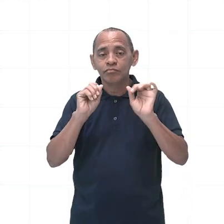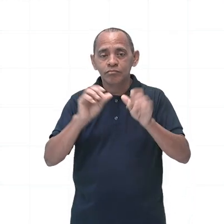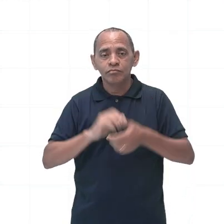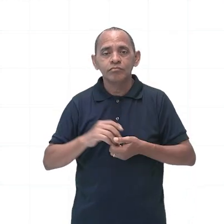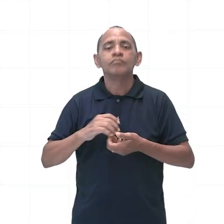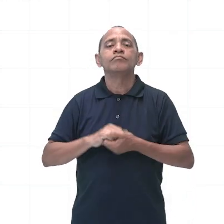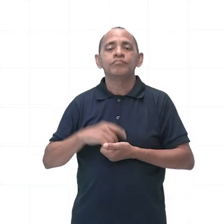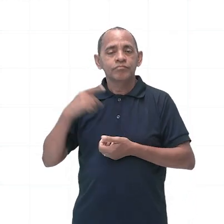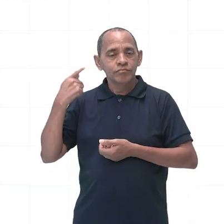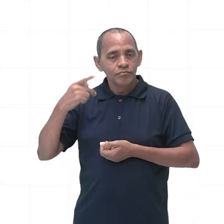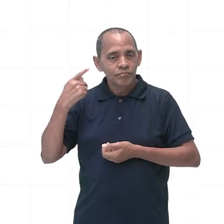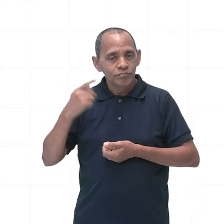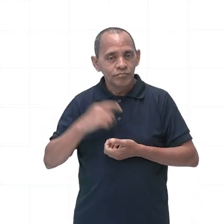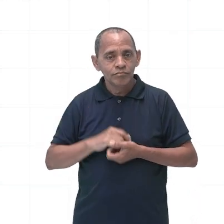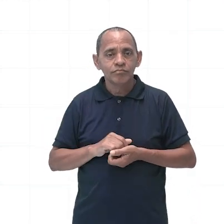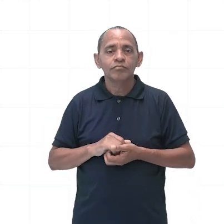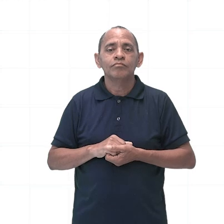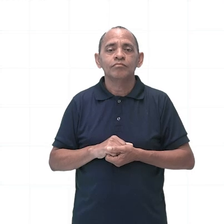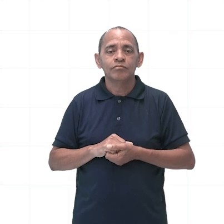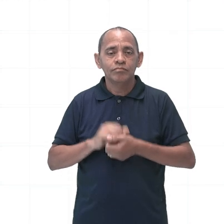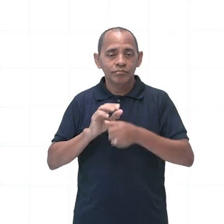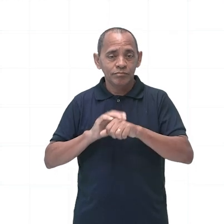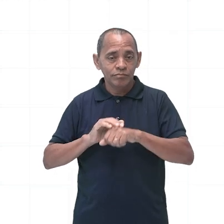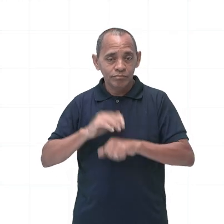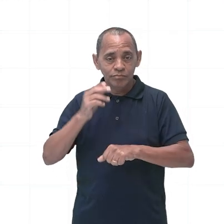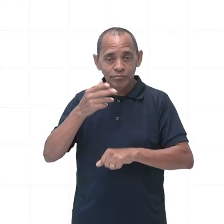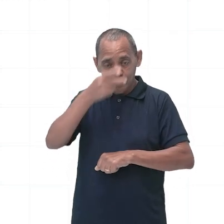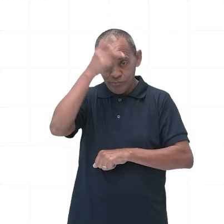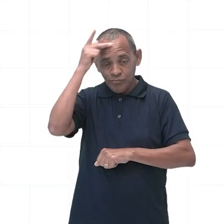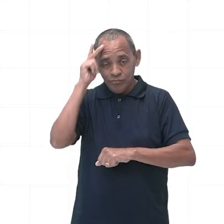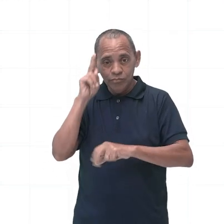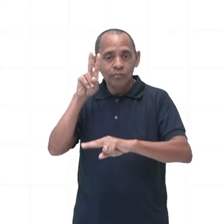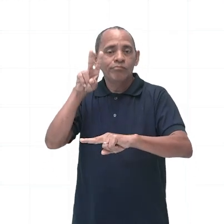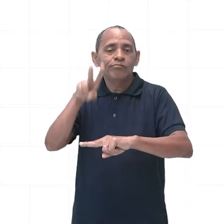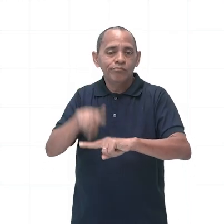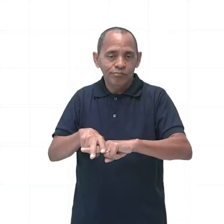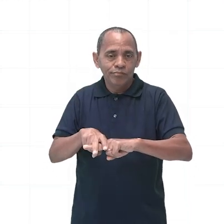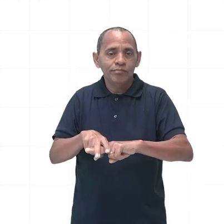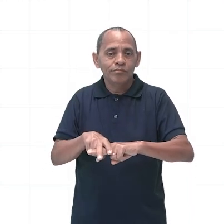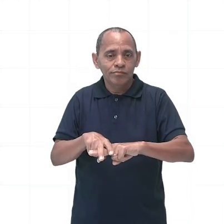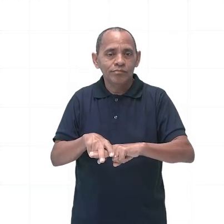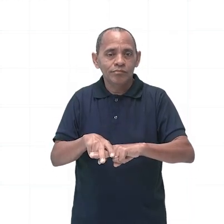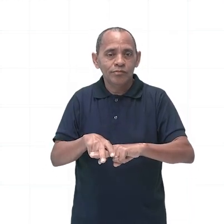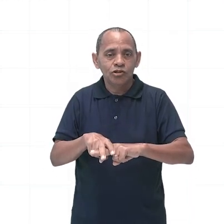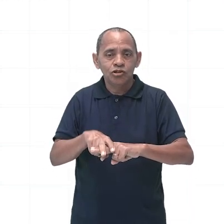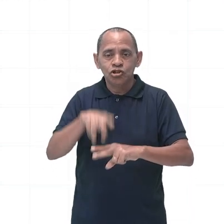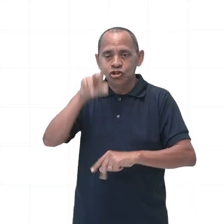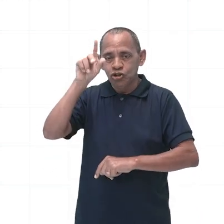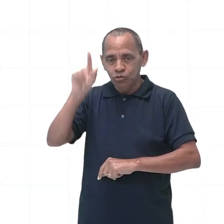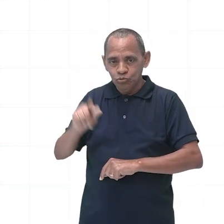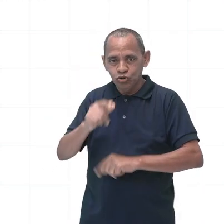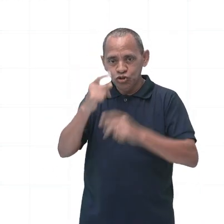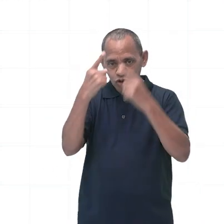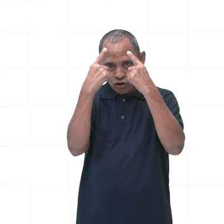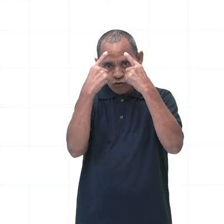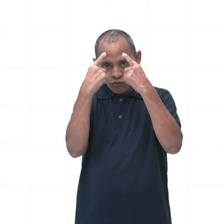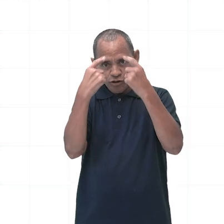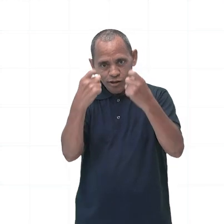política de mais encarceramento, além de não reduzir a violência, deixou um